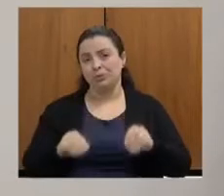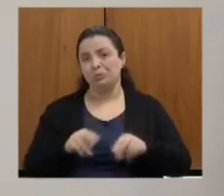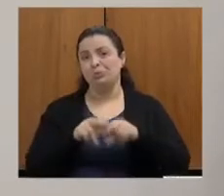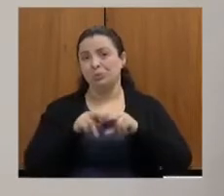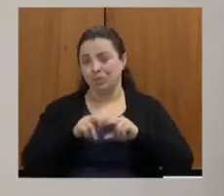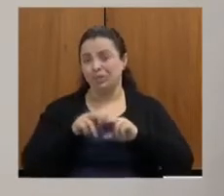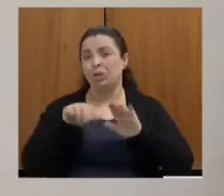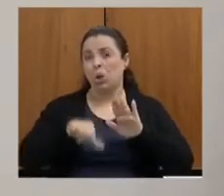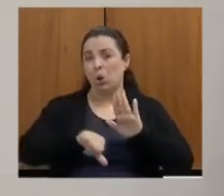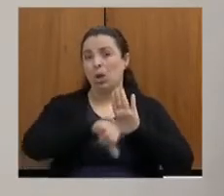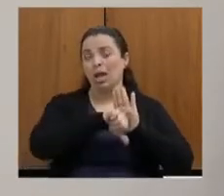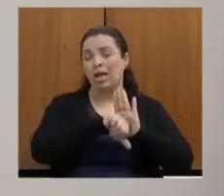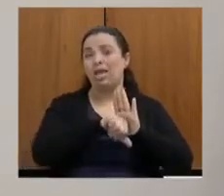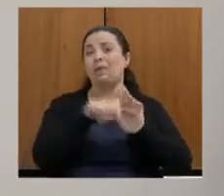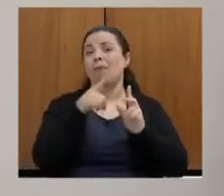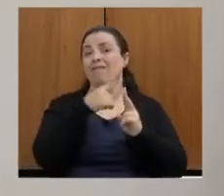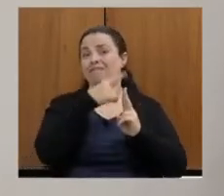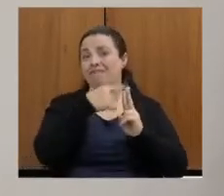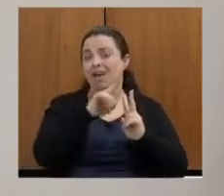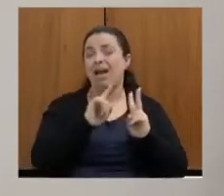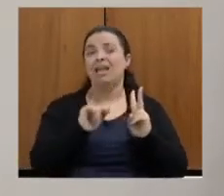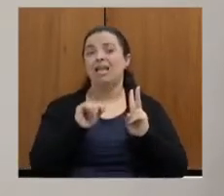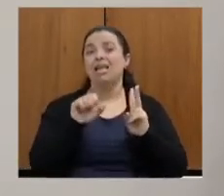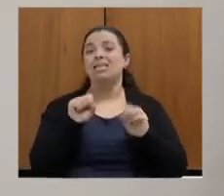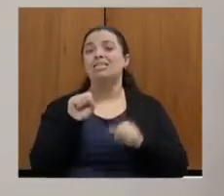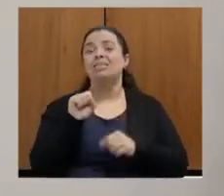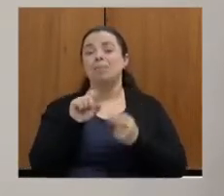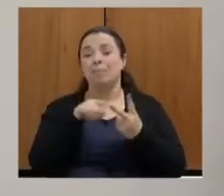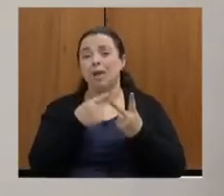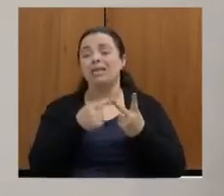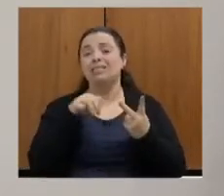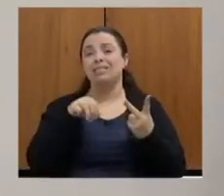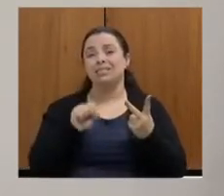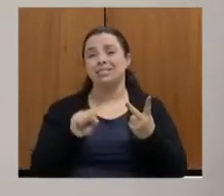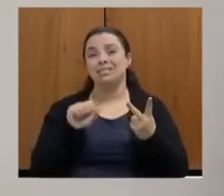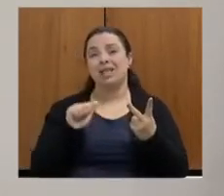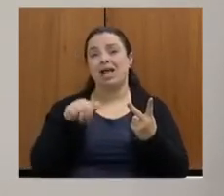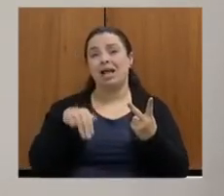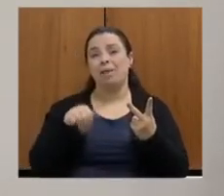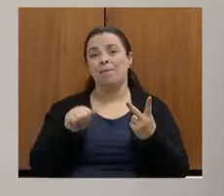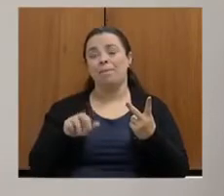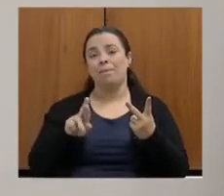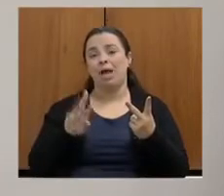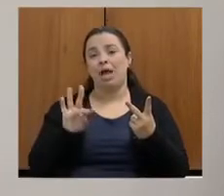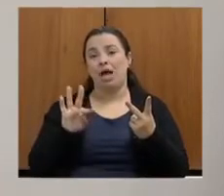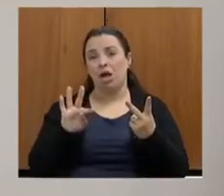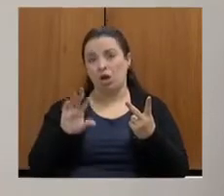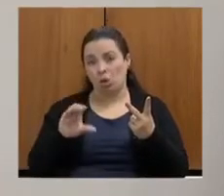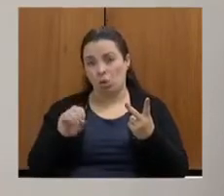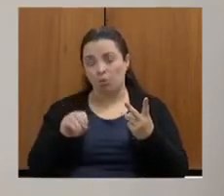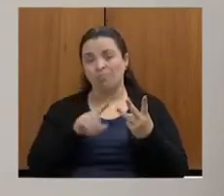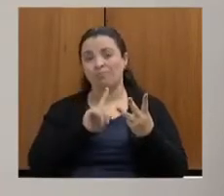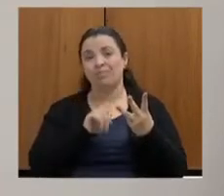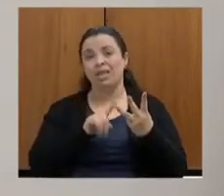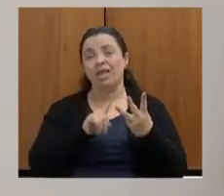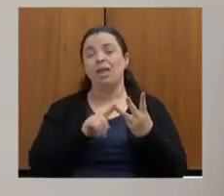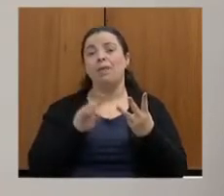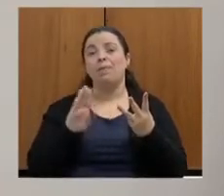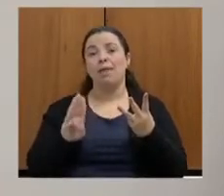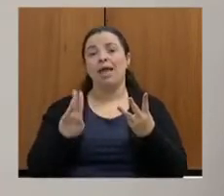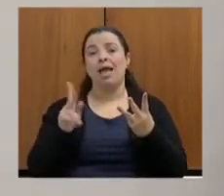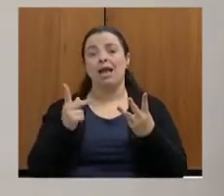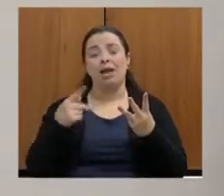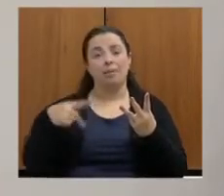Vale Samarco e bhp fala o nome das criminosas é muito importante não é Quem comete